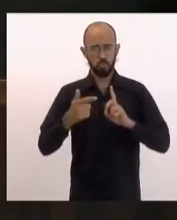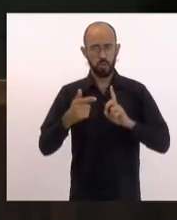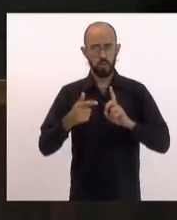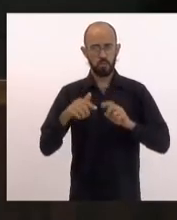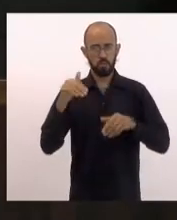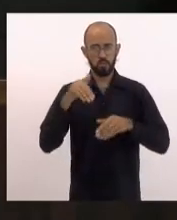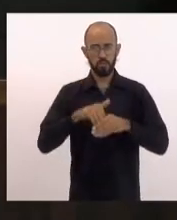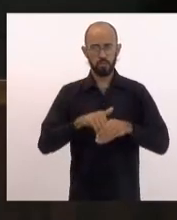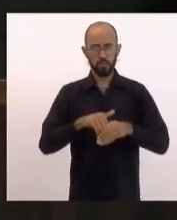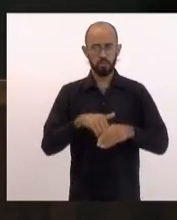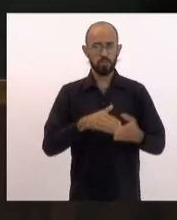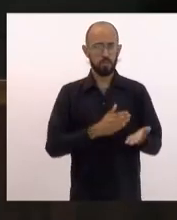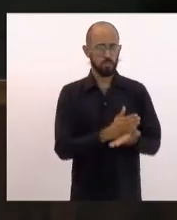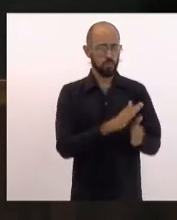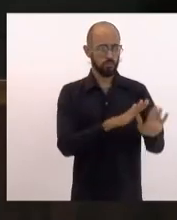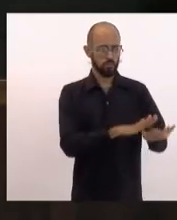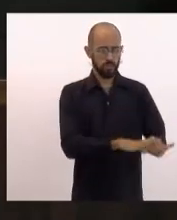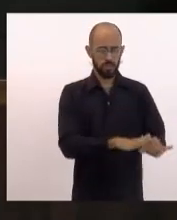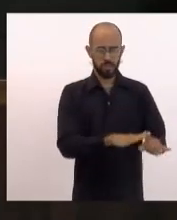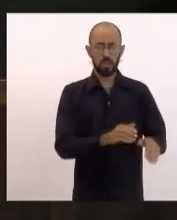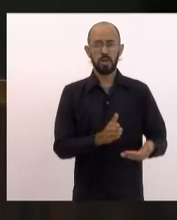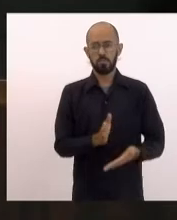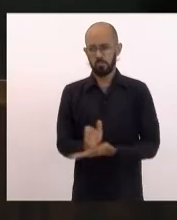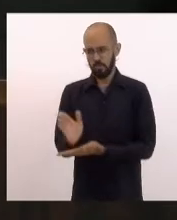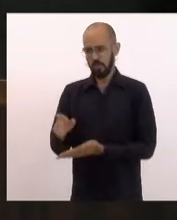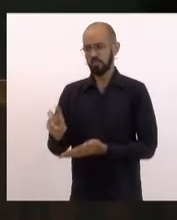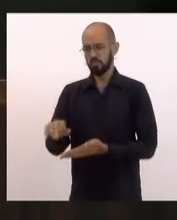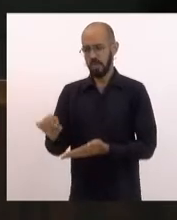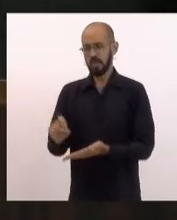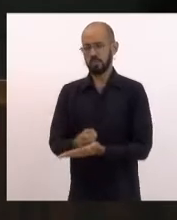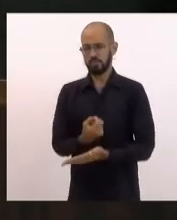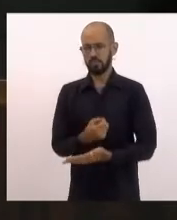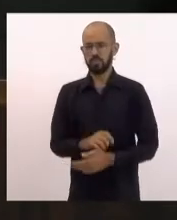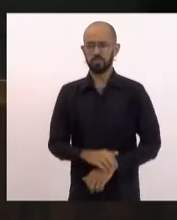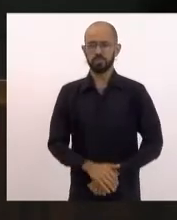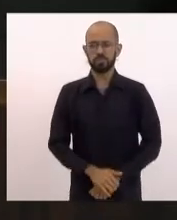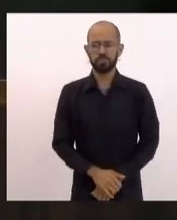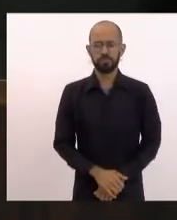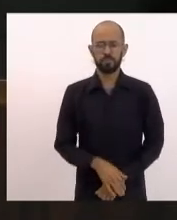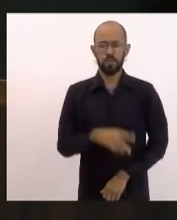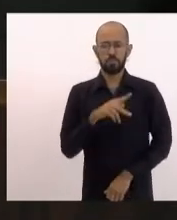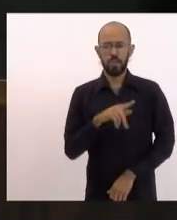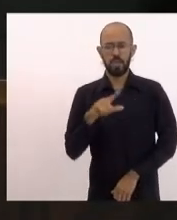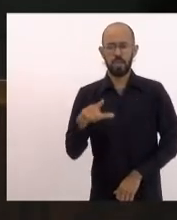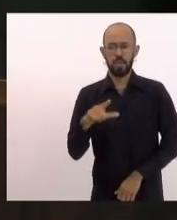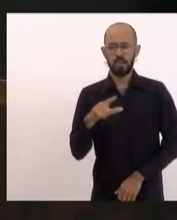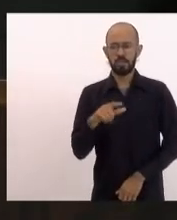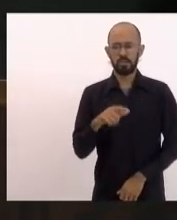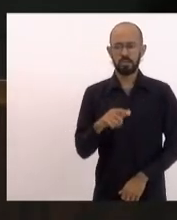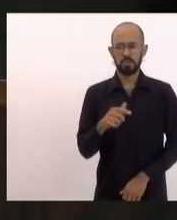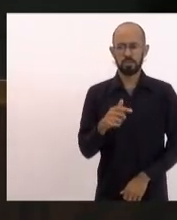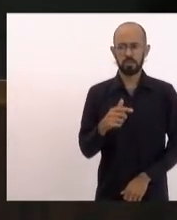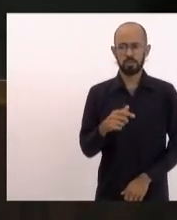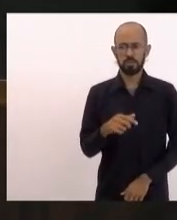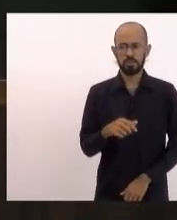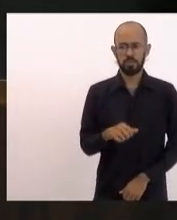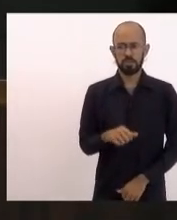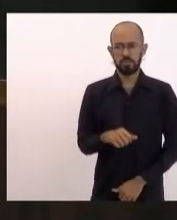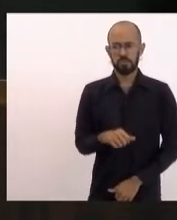votação. Os senhores que aprovam, permaneçam como estão, aprovado. Vai ao autógrafo. Projeto de Lei 1662... Declaração final,